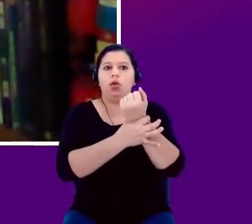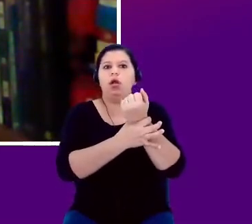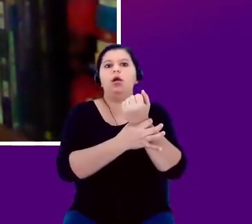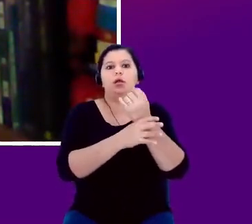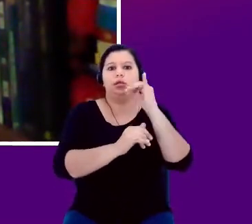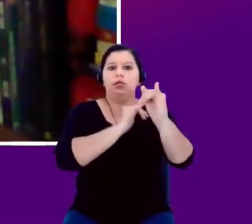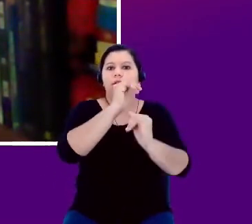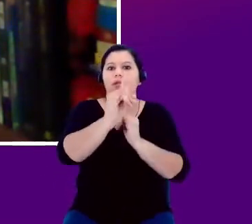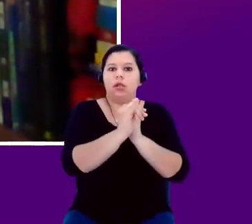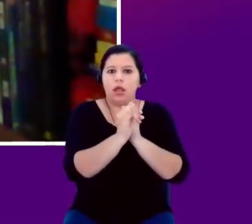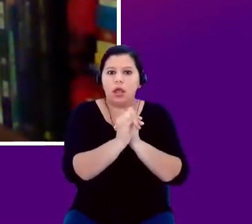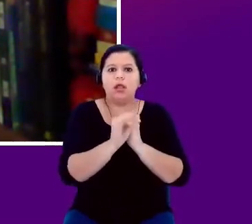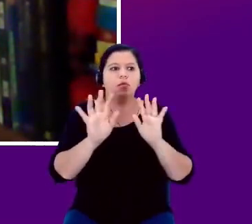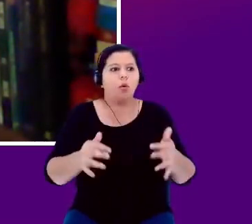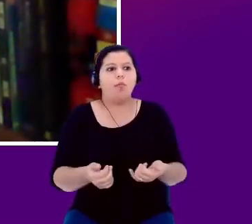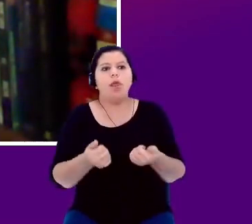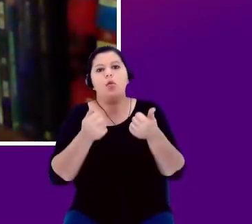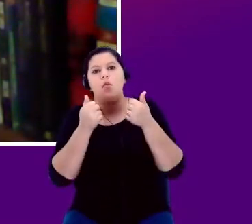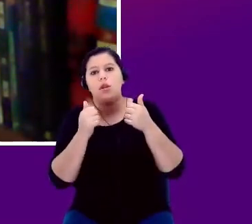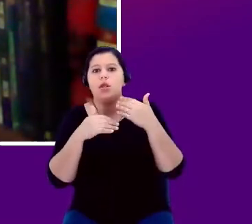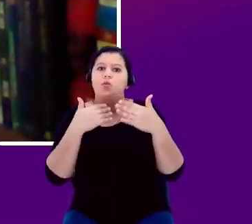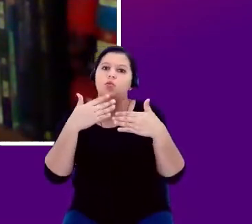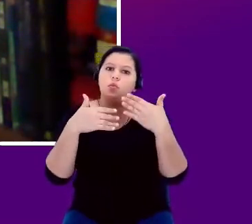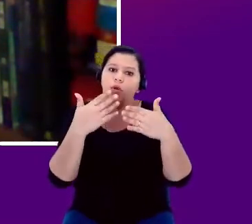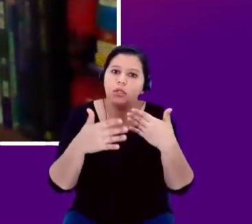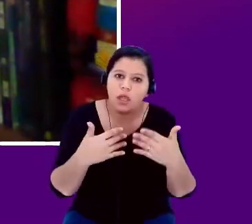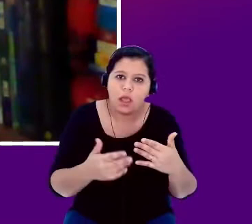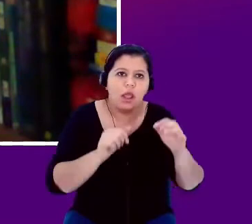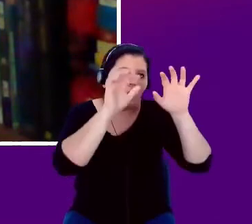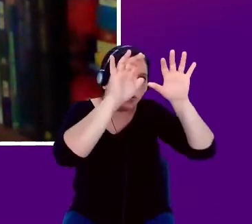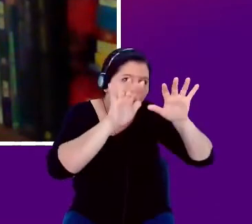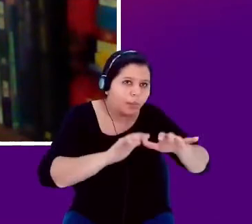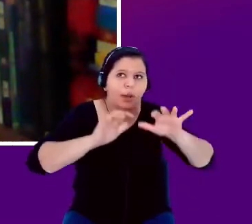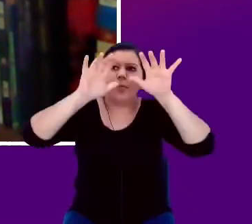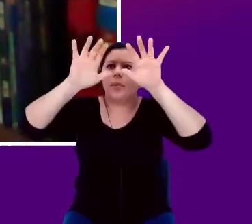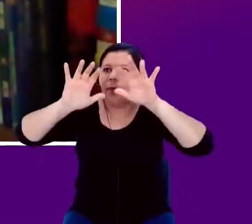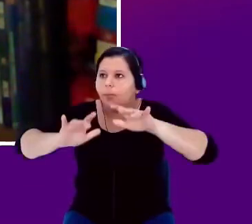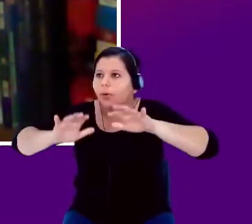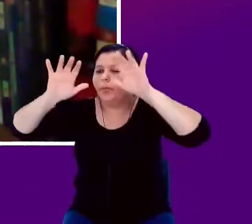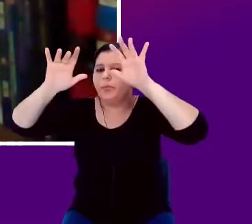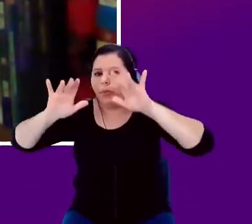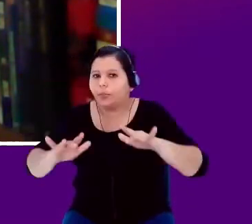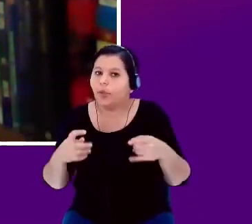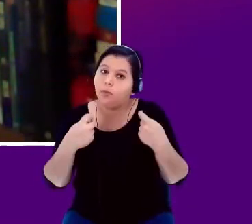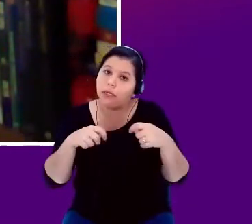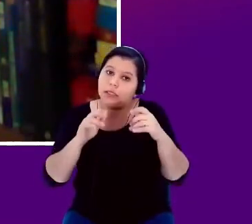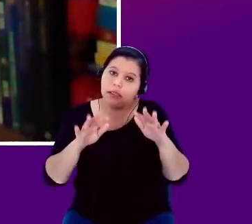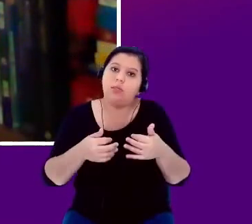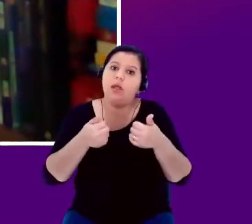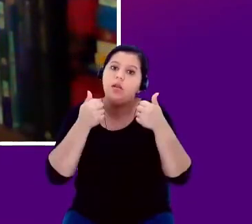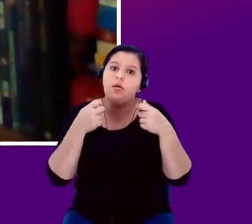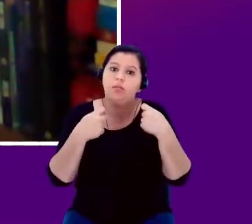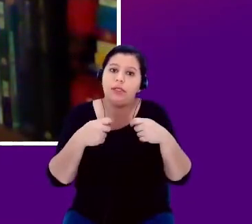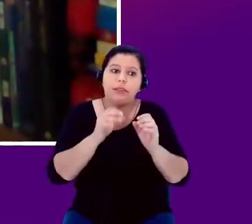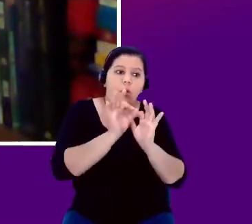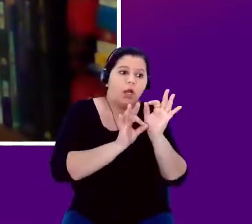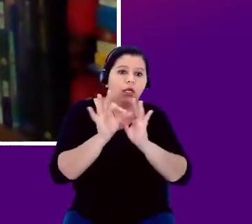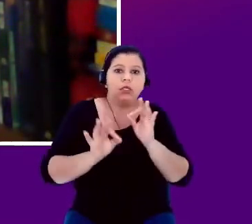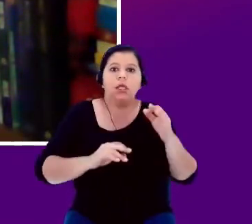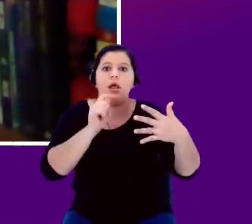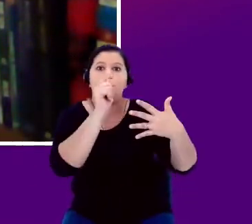com a melhoria contínua dos processos, com os procedimentos, controles, né, tem que definir parâmetros